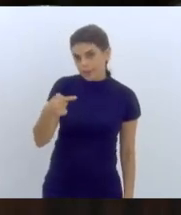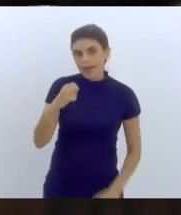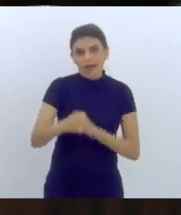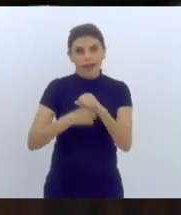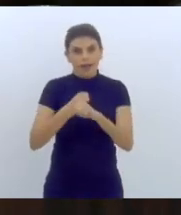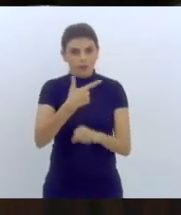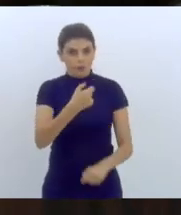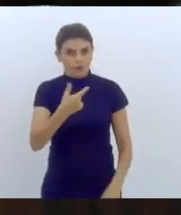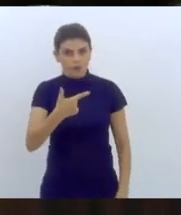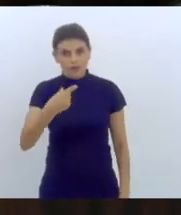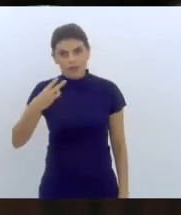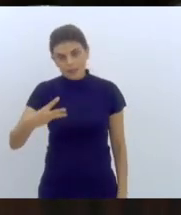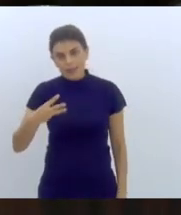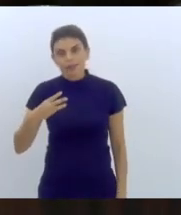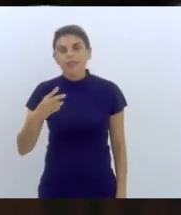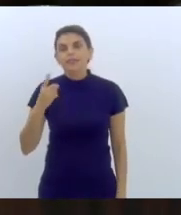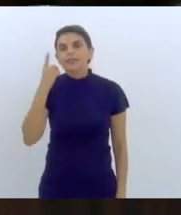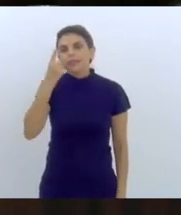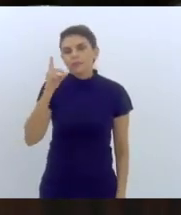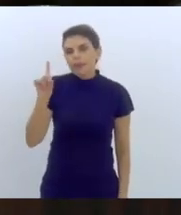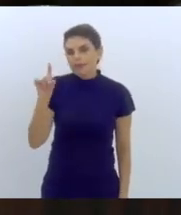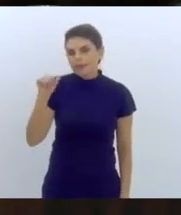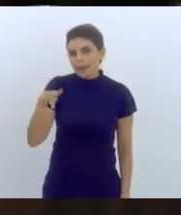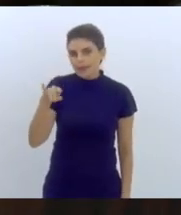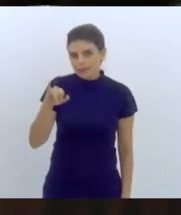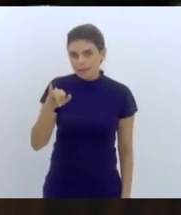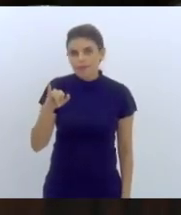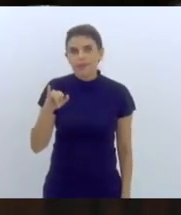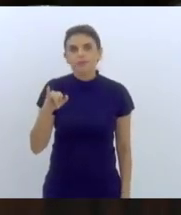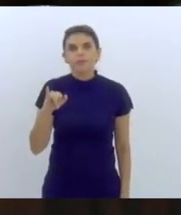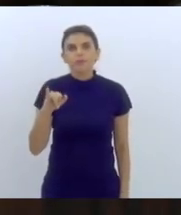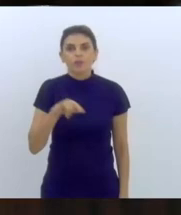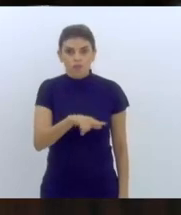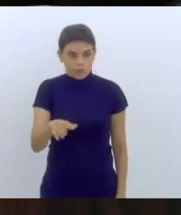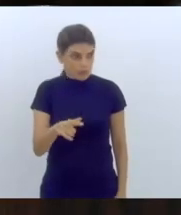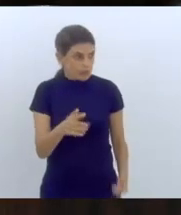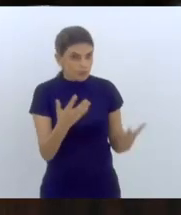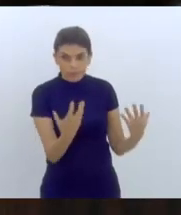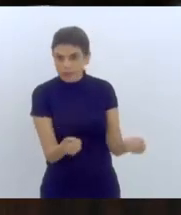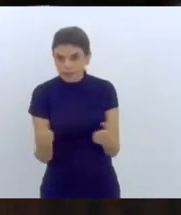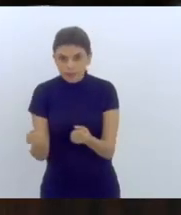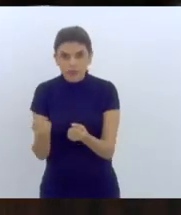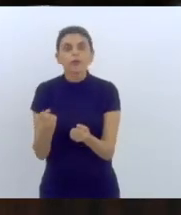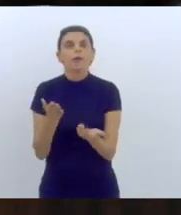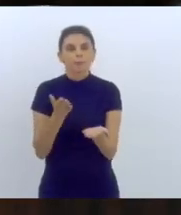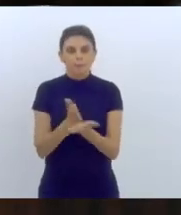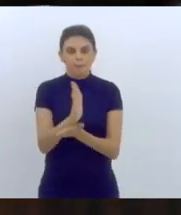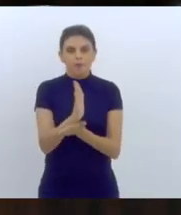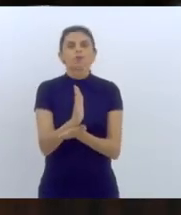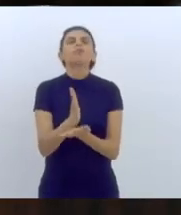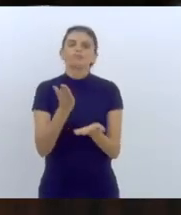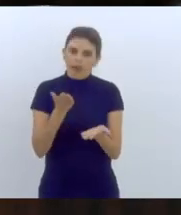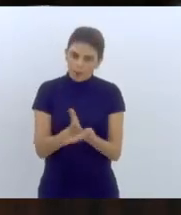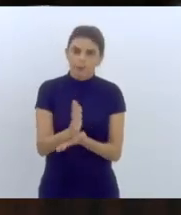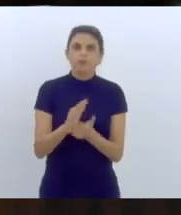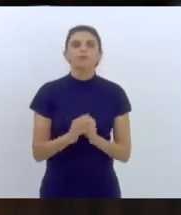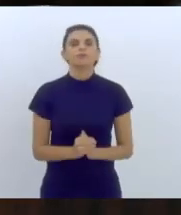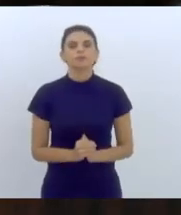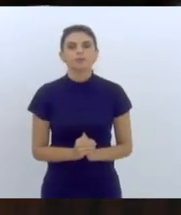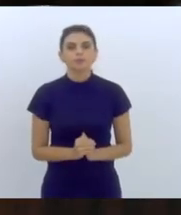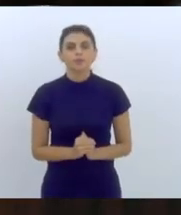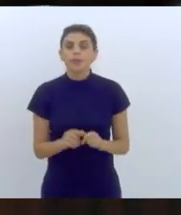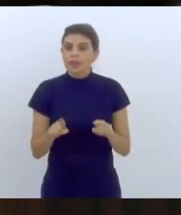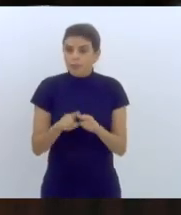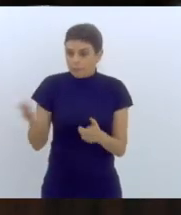2023, de autoria da deputada Dani Balbi. Os senhores que aprovam permaneçam como estão. Aprovado. Há